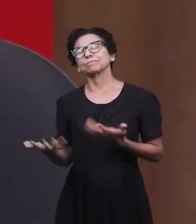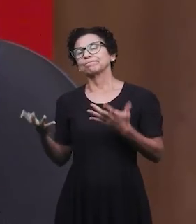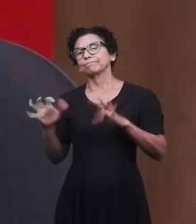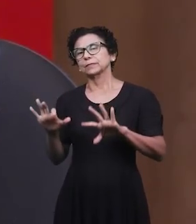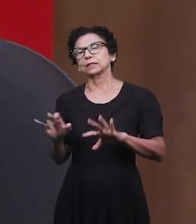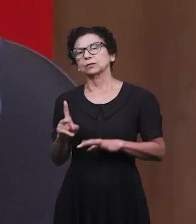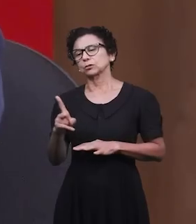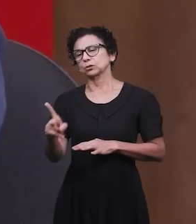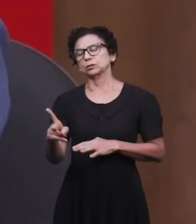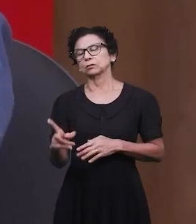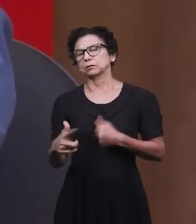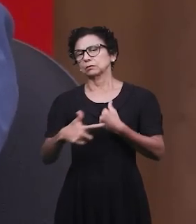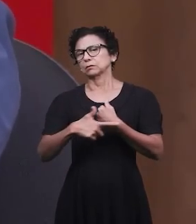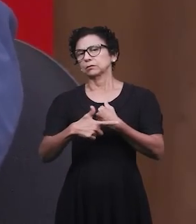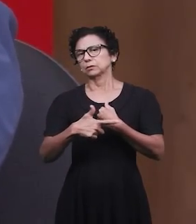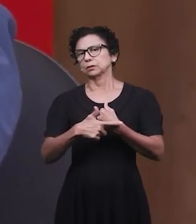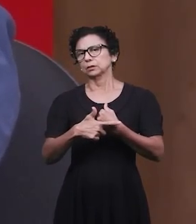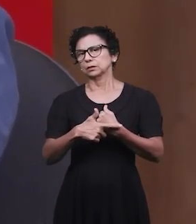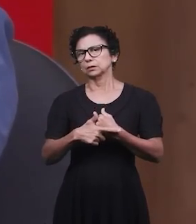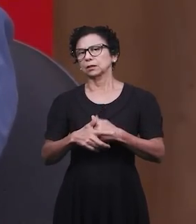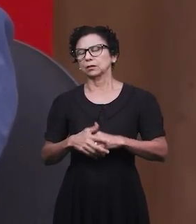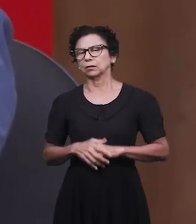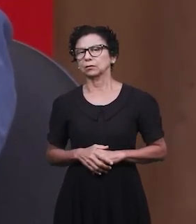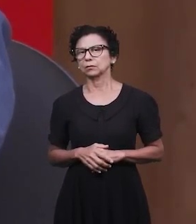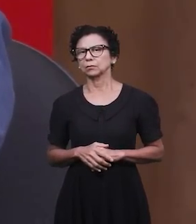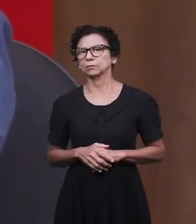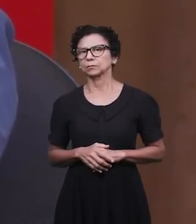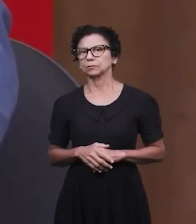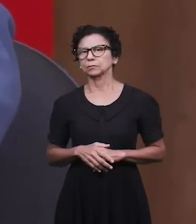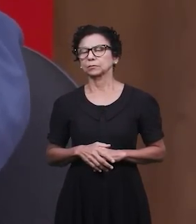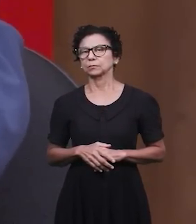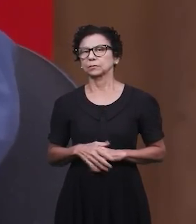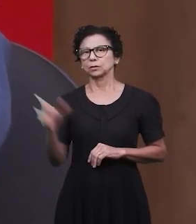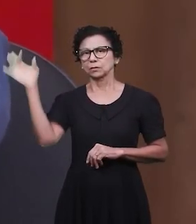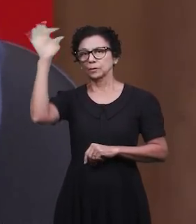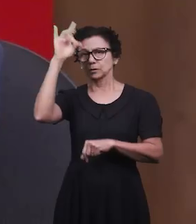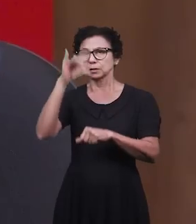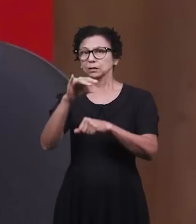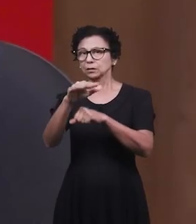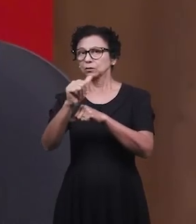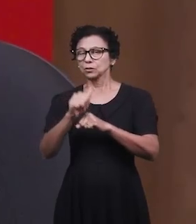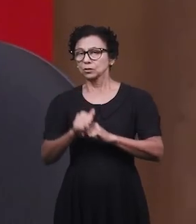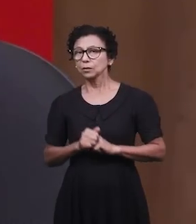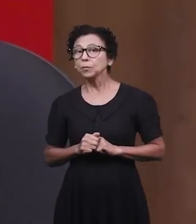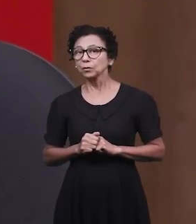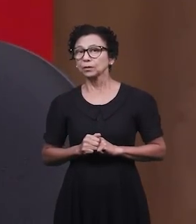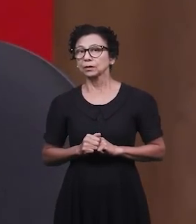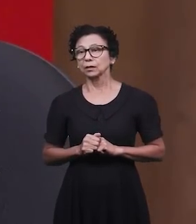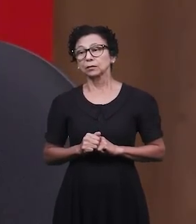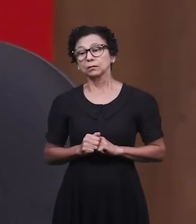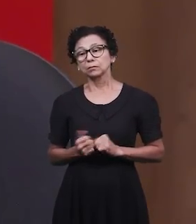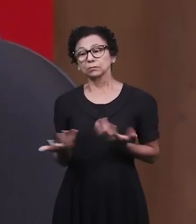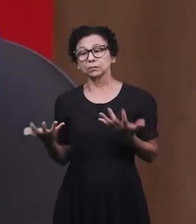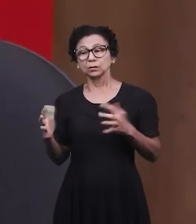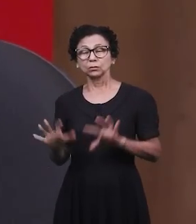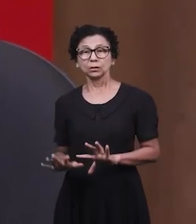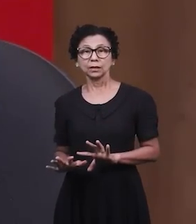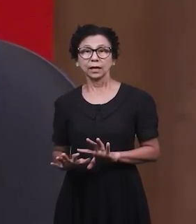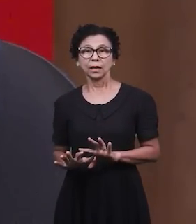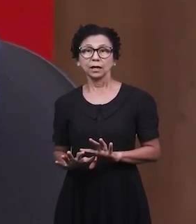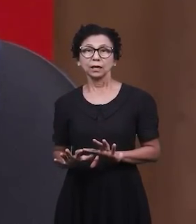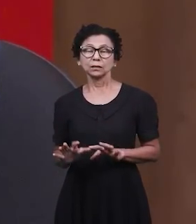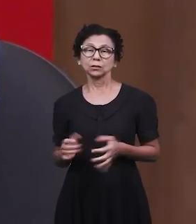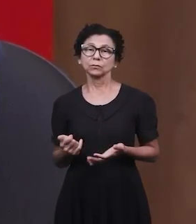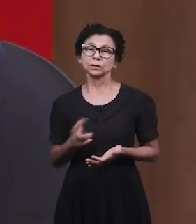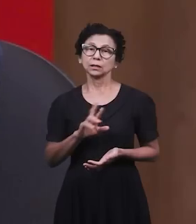função de acordo com aquilo que o Espírito Santo determinou, aí você não é mais pastor. Aqui não, aqui